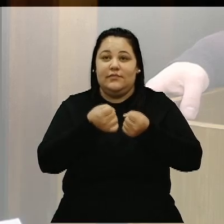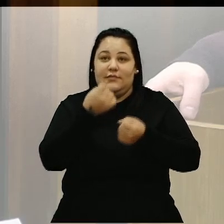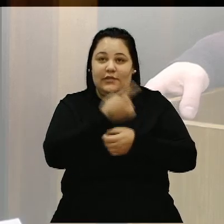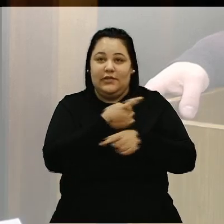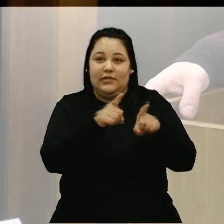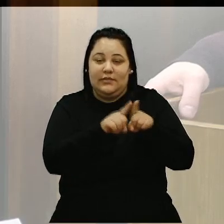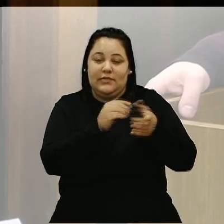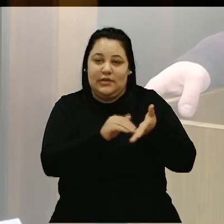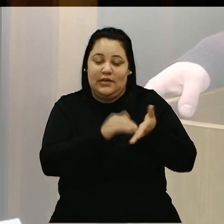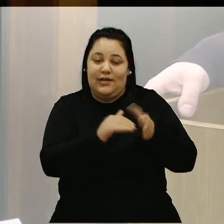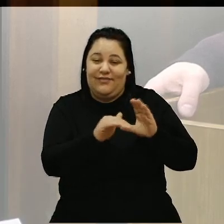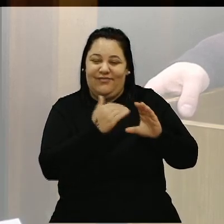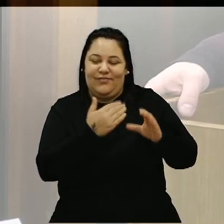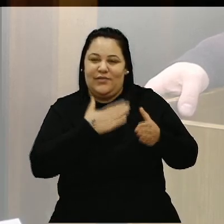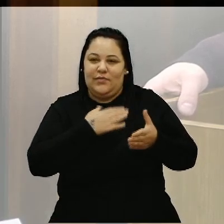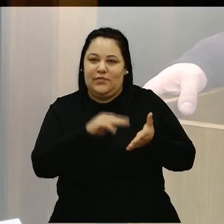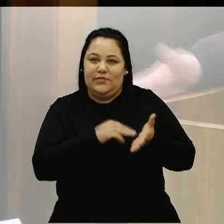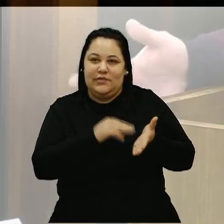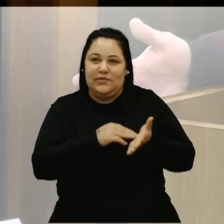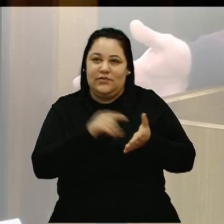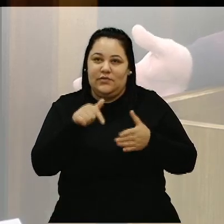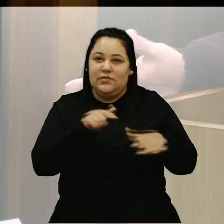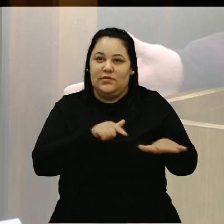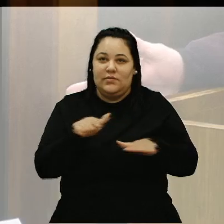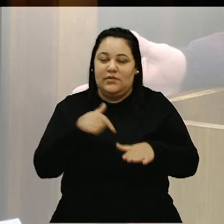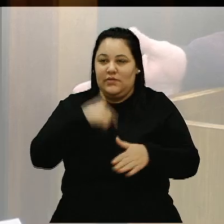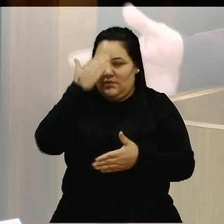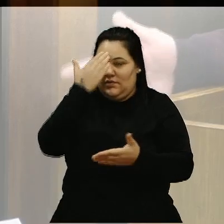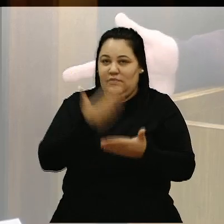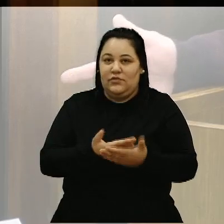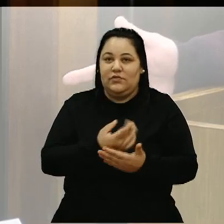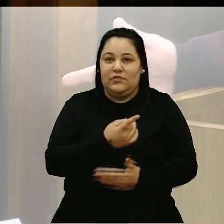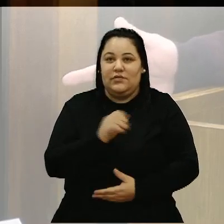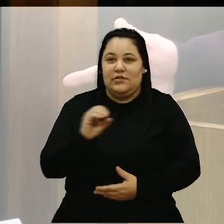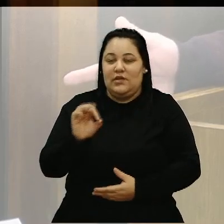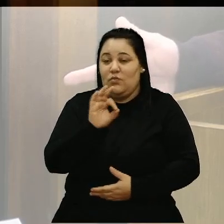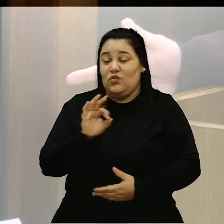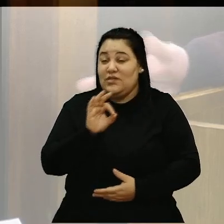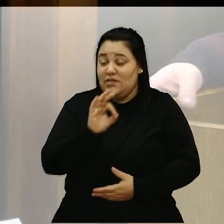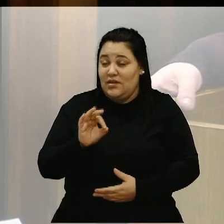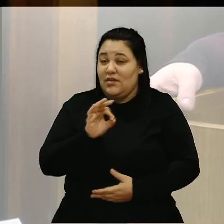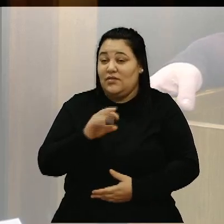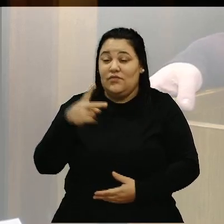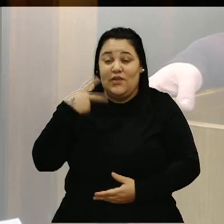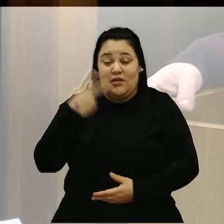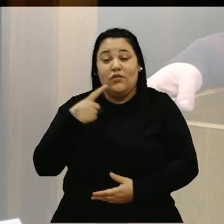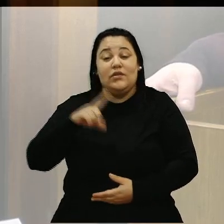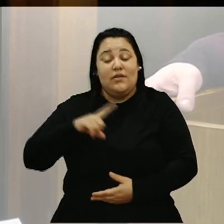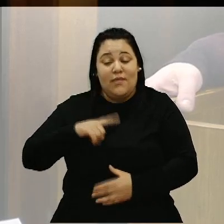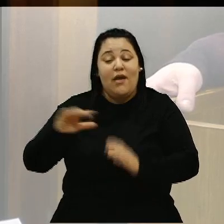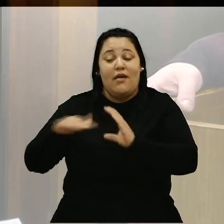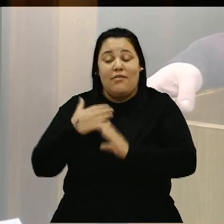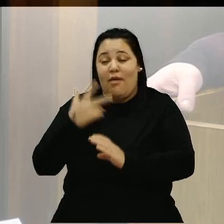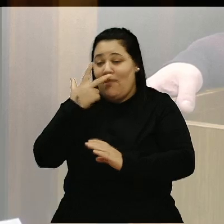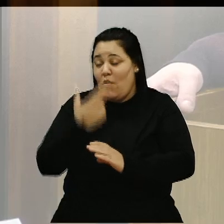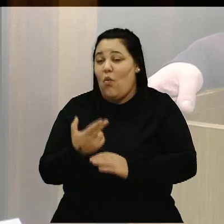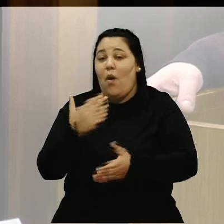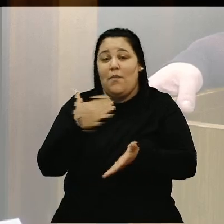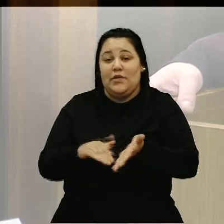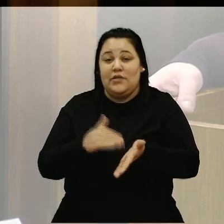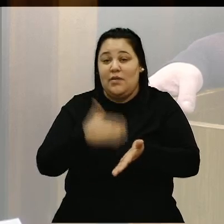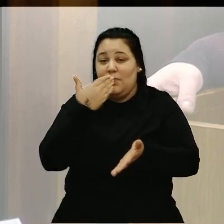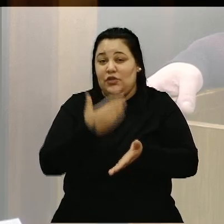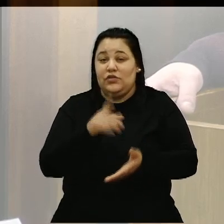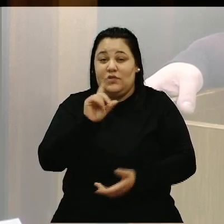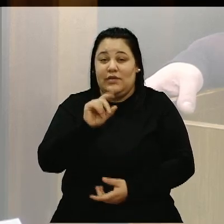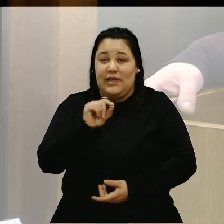mensagem essa semana e acredito que 100% dos vereadores tenham recebido essa mesma mensagem, solicitando pelo menos 10